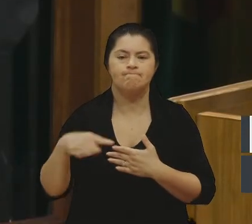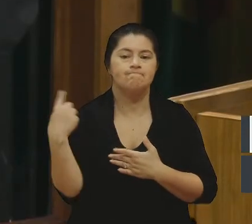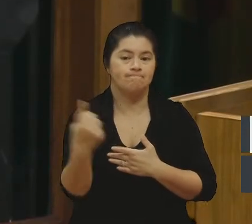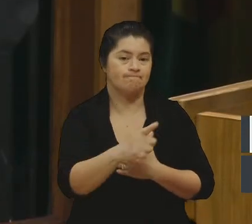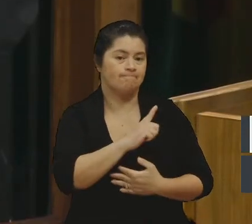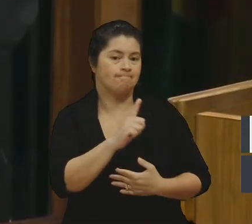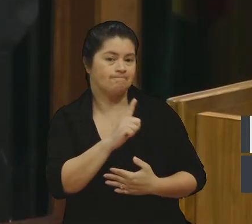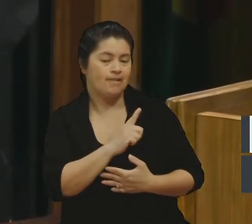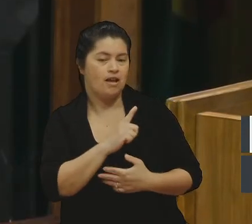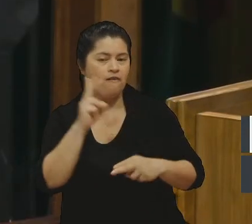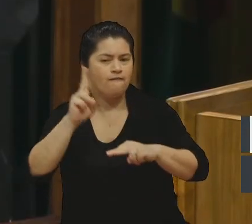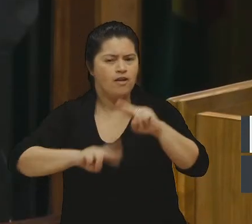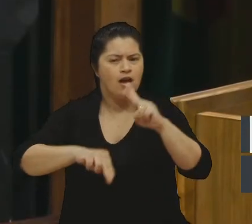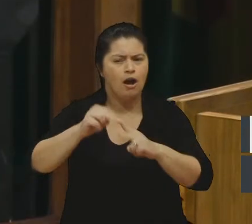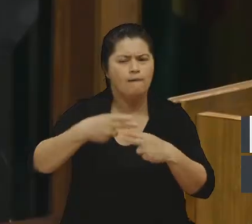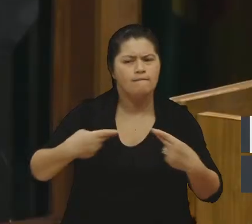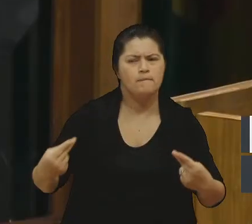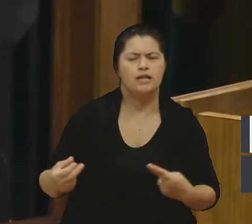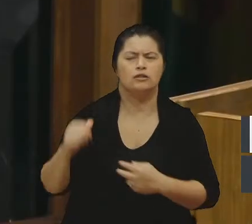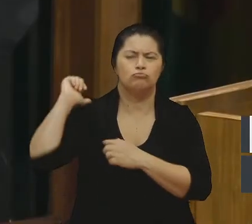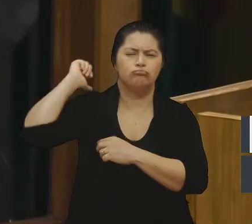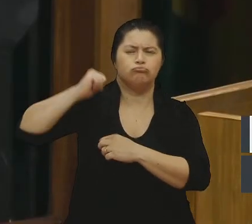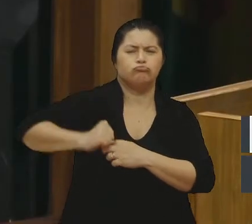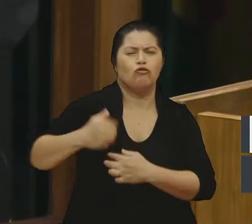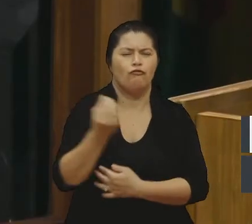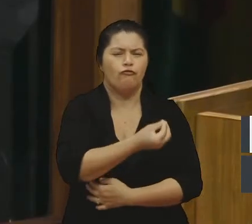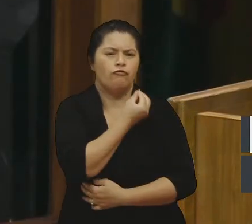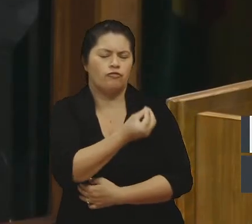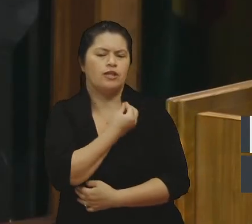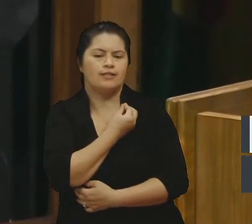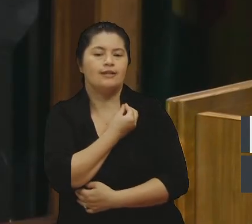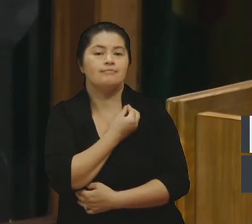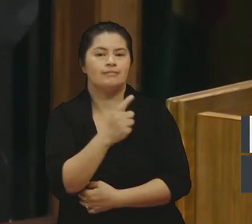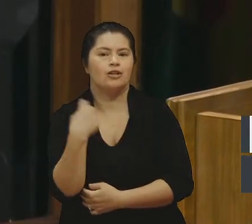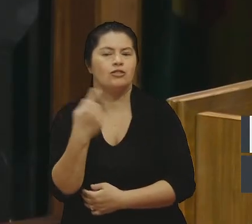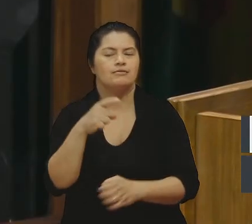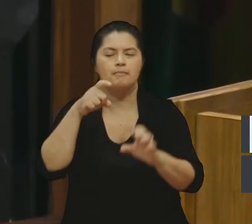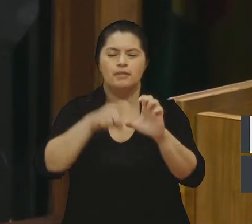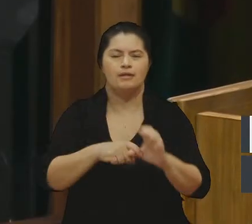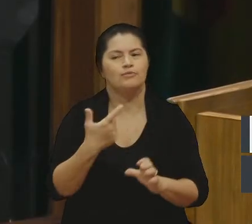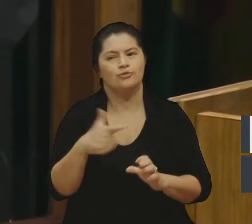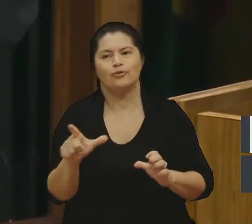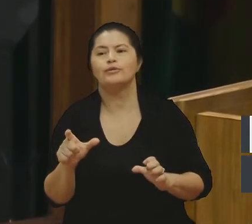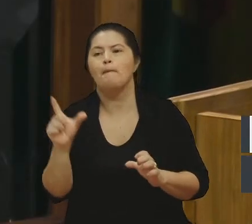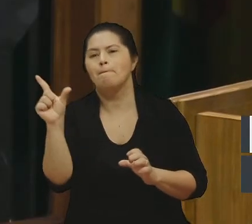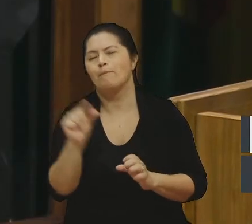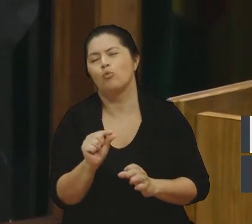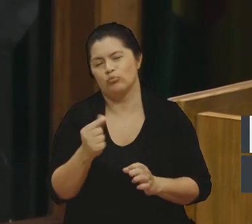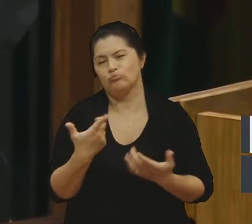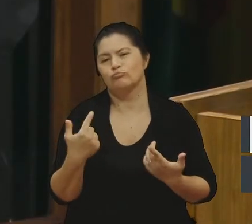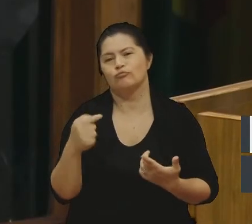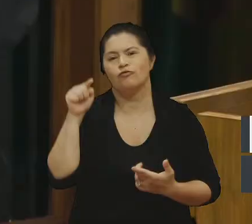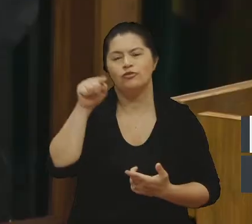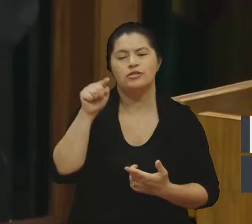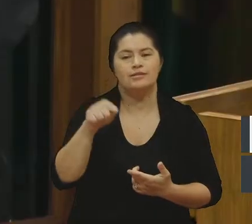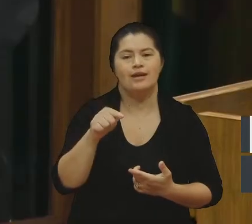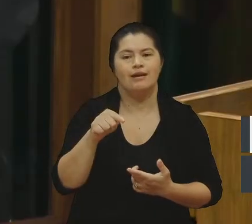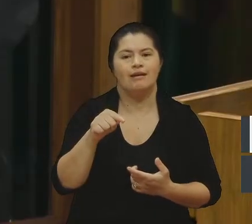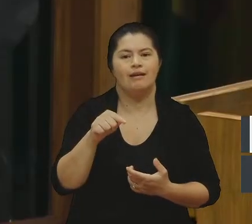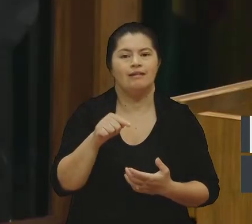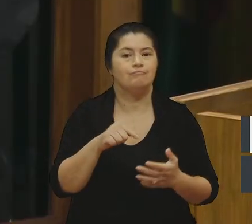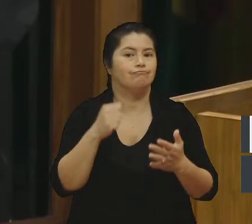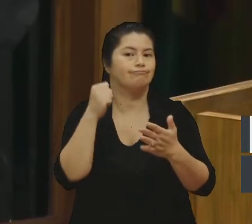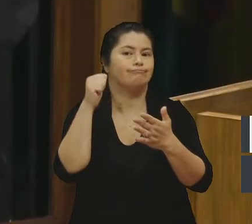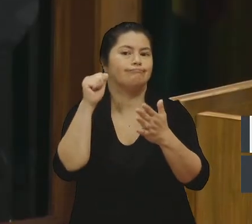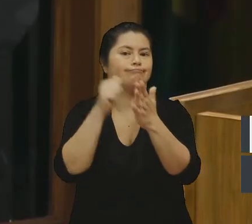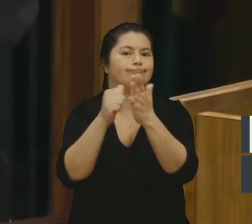quanto mais ferramenta tiver na mochila, menos vulnerável a gente fica a esse tipo de apelo. E aí você não vai ficar clicando em campanha para